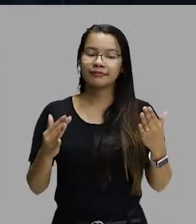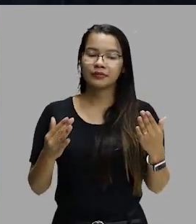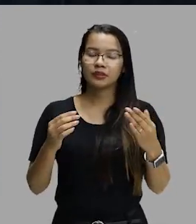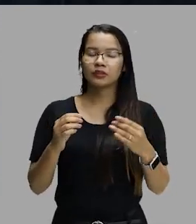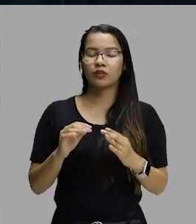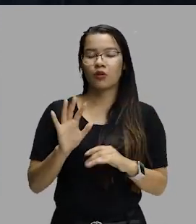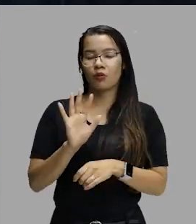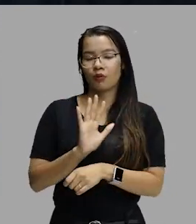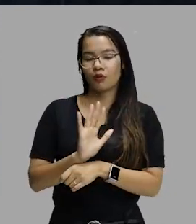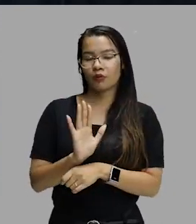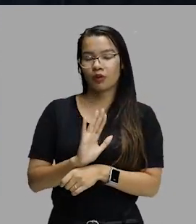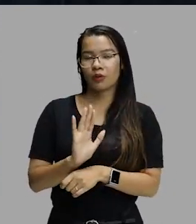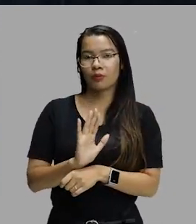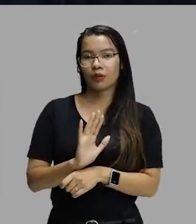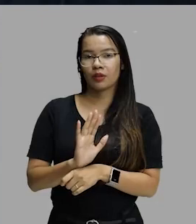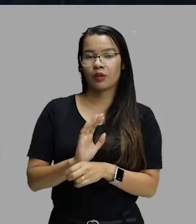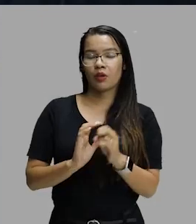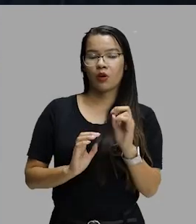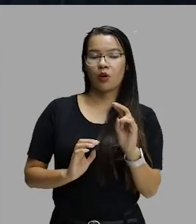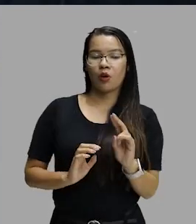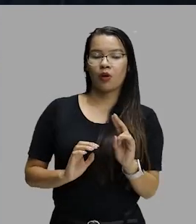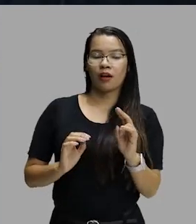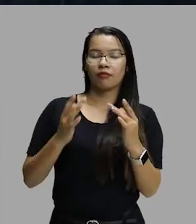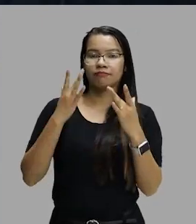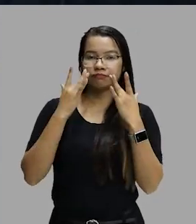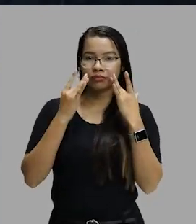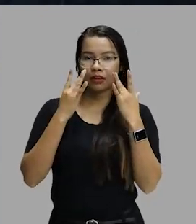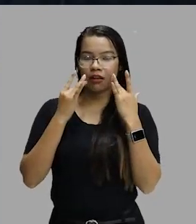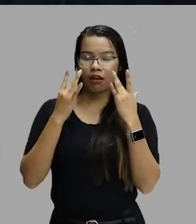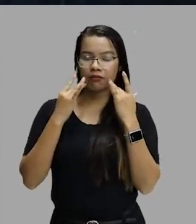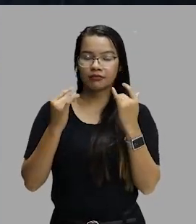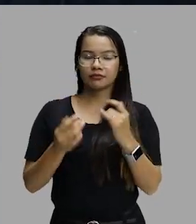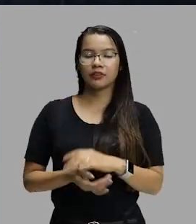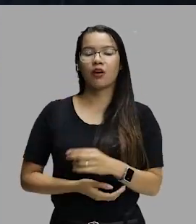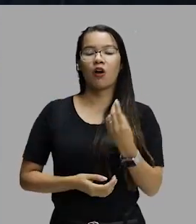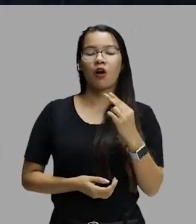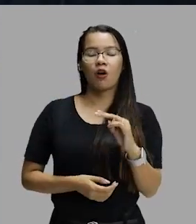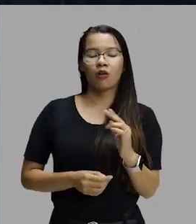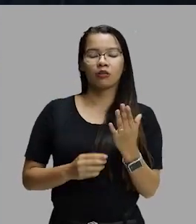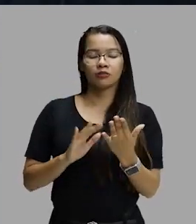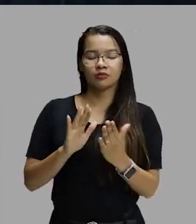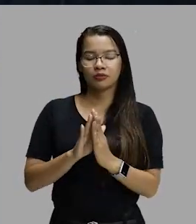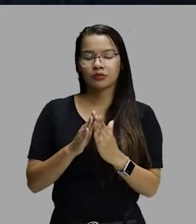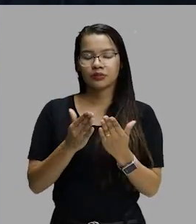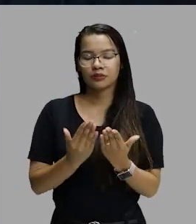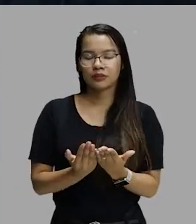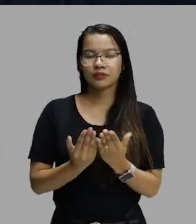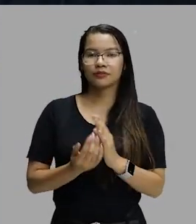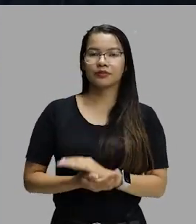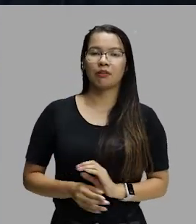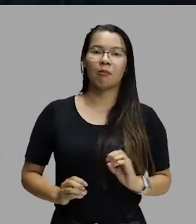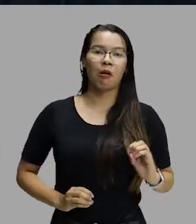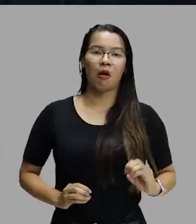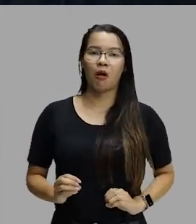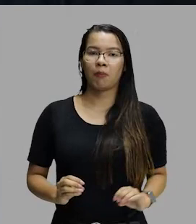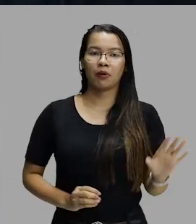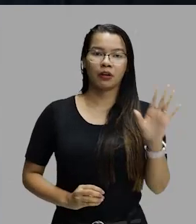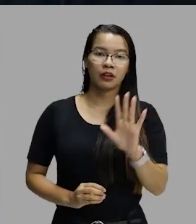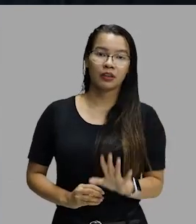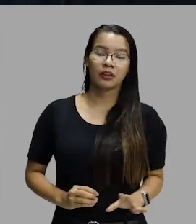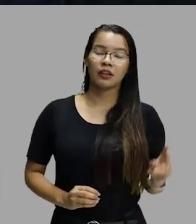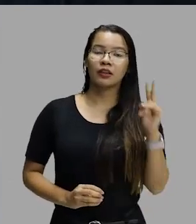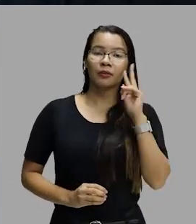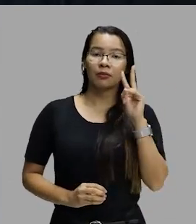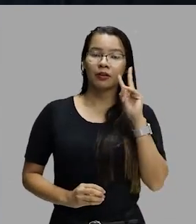aquele filme, aquela peça teatral, aquele livro, não uma obra literária de maneira geral, tá? Lembrando que ele tem que